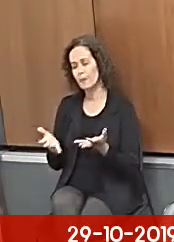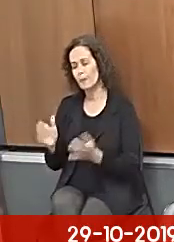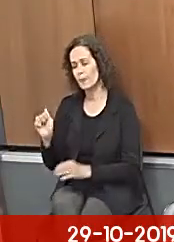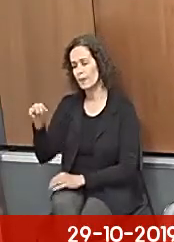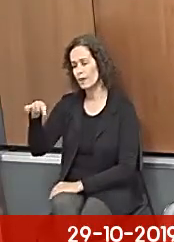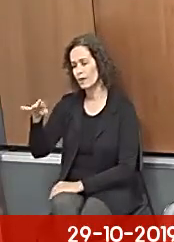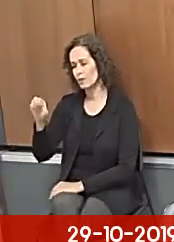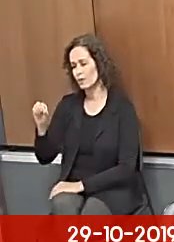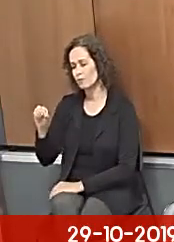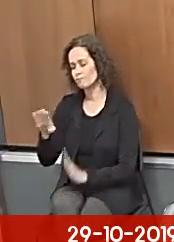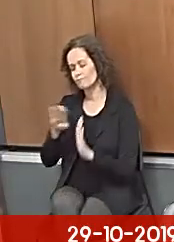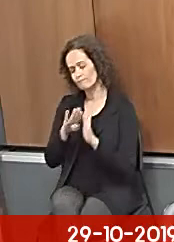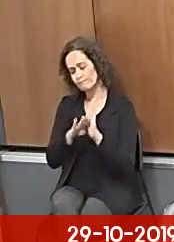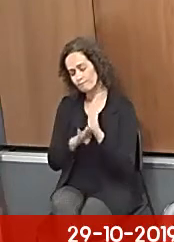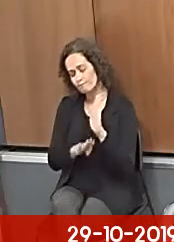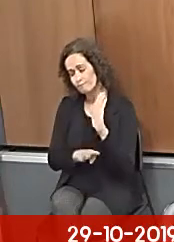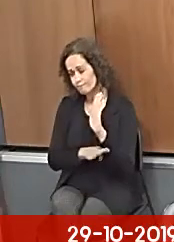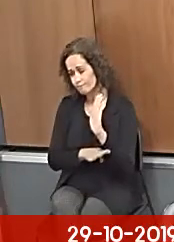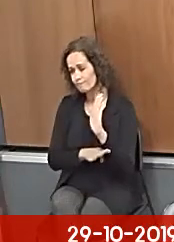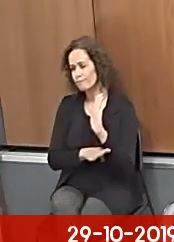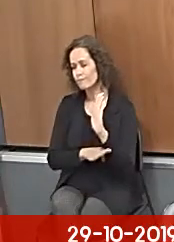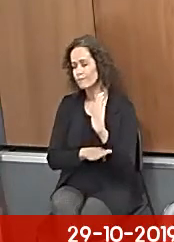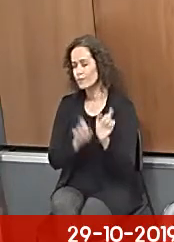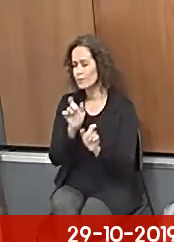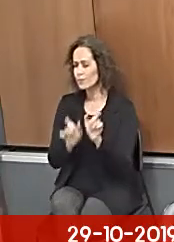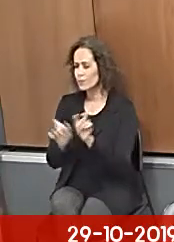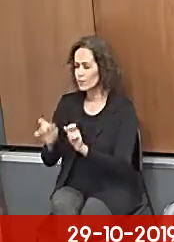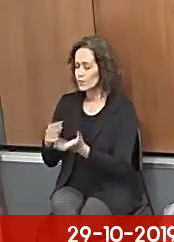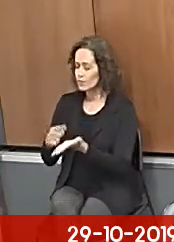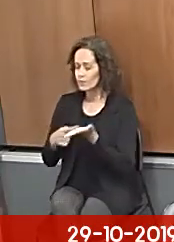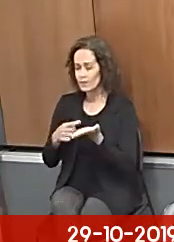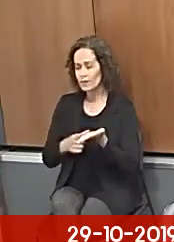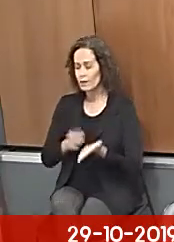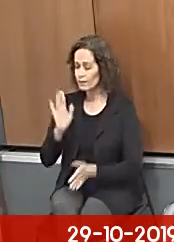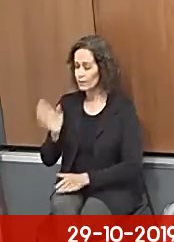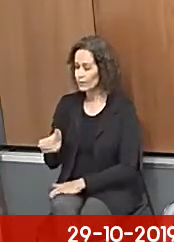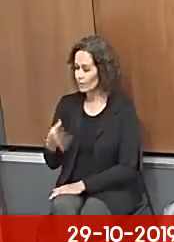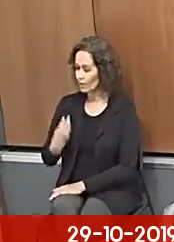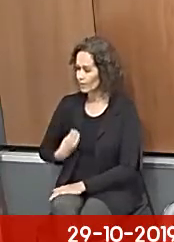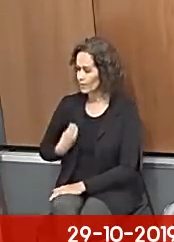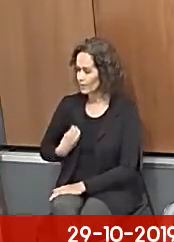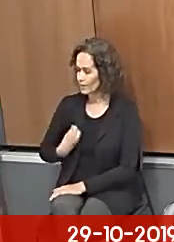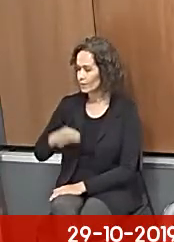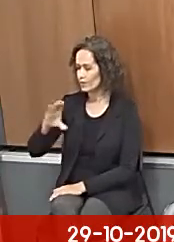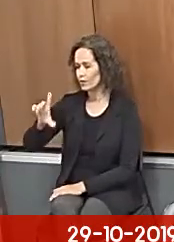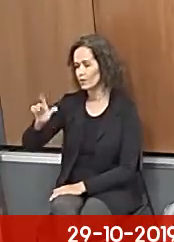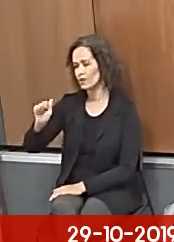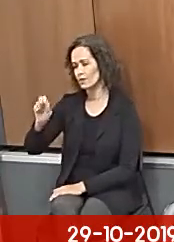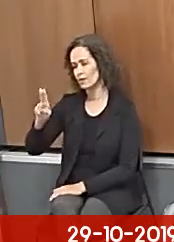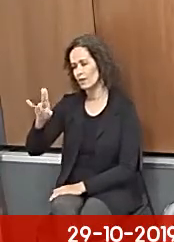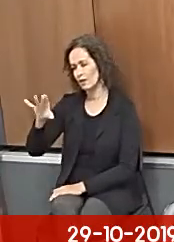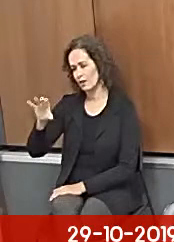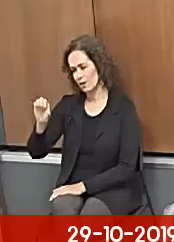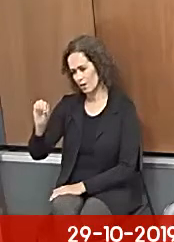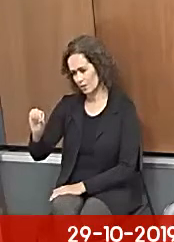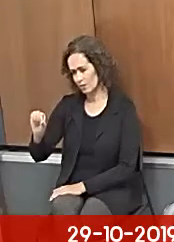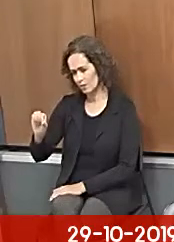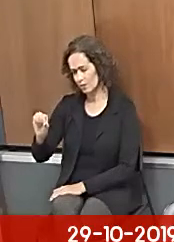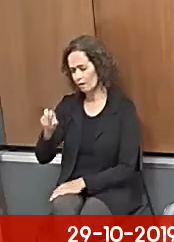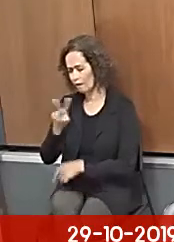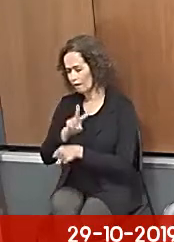Arantes, relacionar os convidados que já se fazem presentes. Cláudio Roberto Coelho, analista de políticas